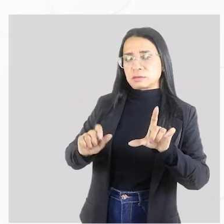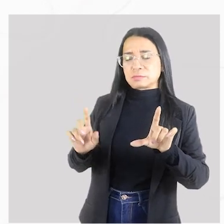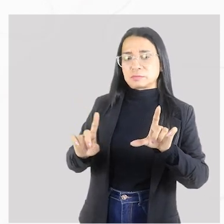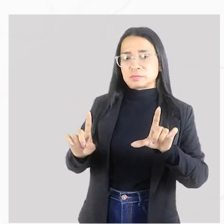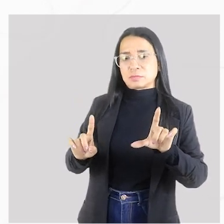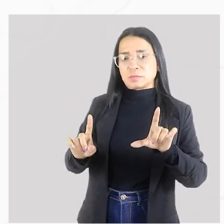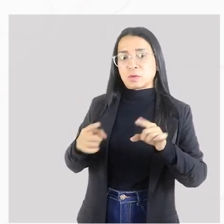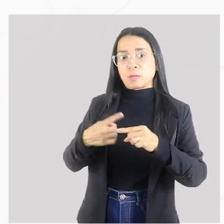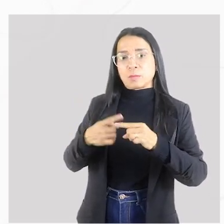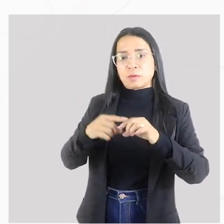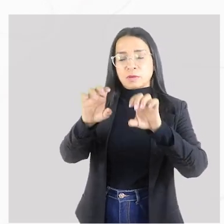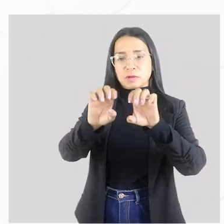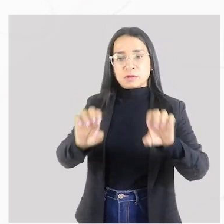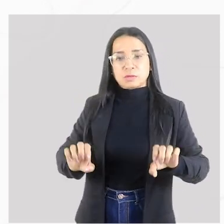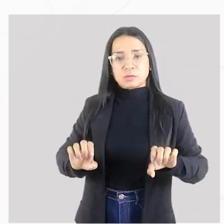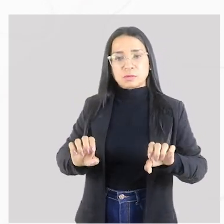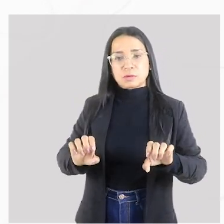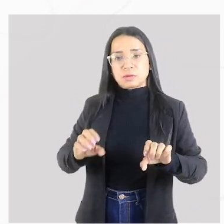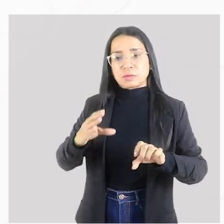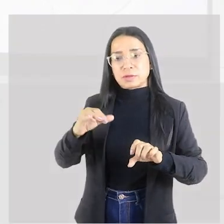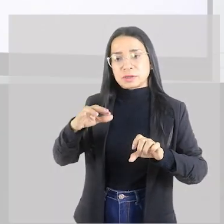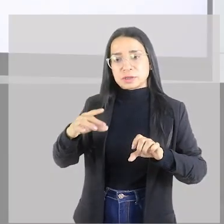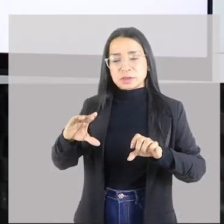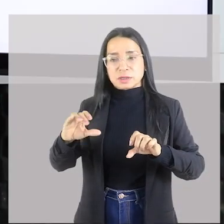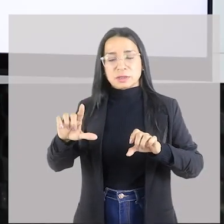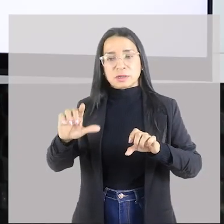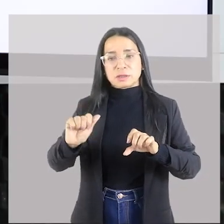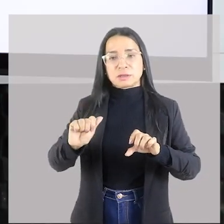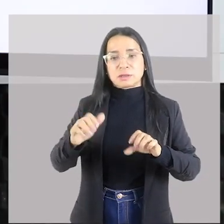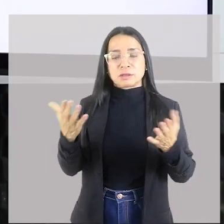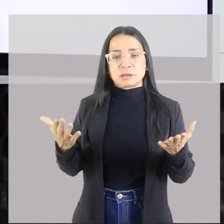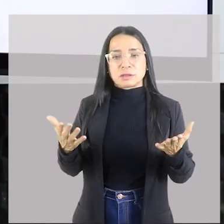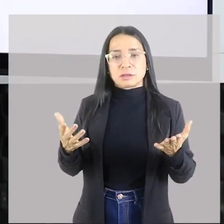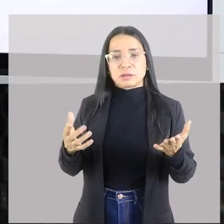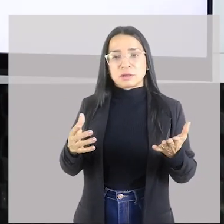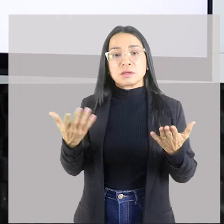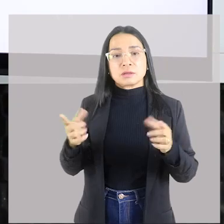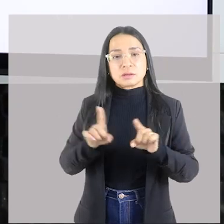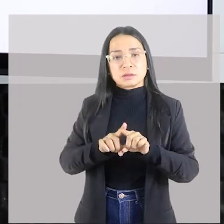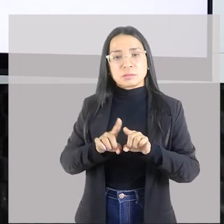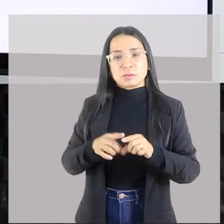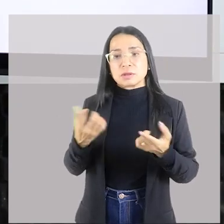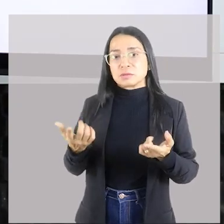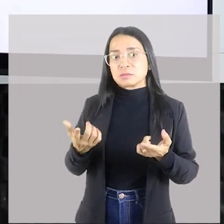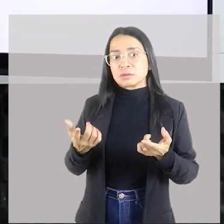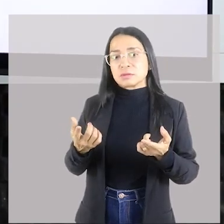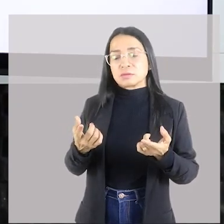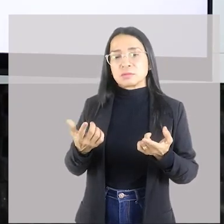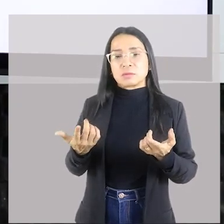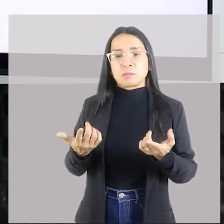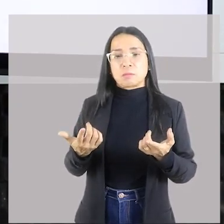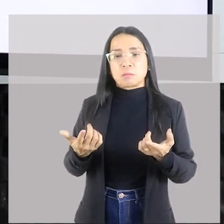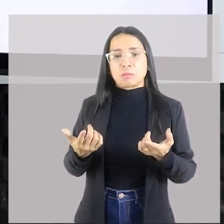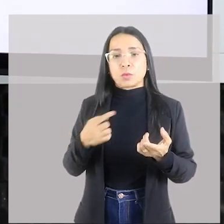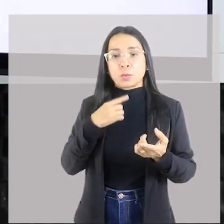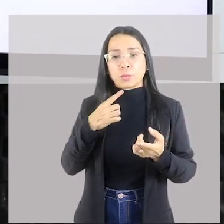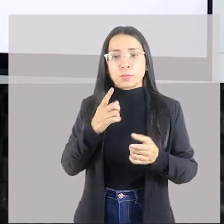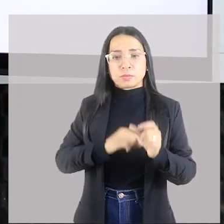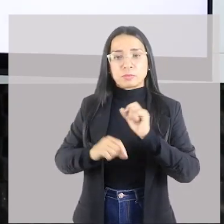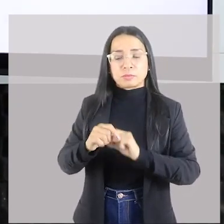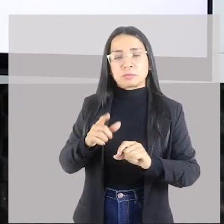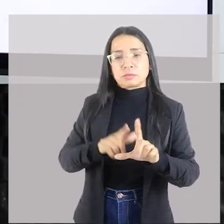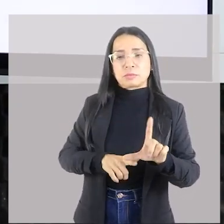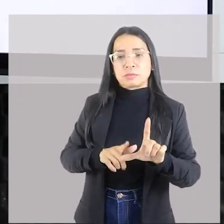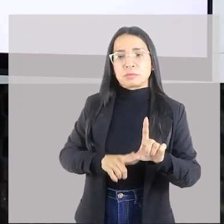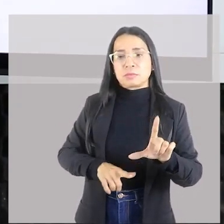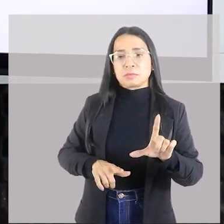porque essa estrutura ela não é cíclica. E além dessa estrutura não ser cíclica, nem tem duplo. Não vou olhar para cá. Agora